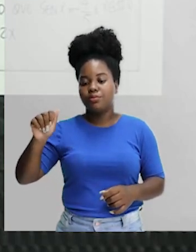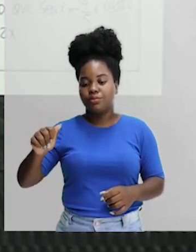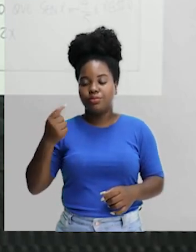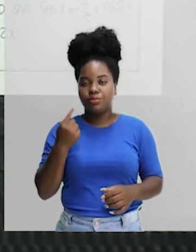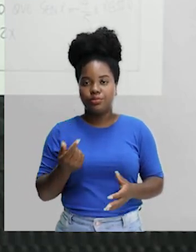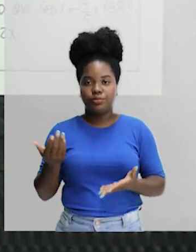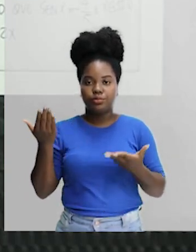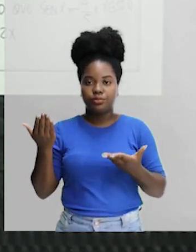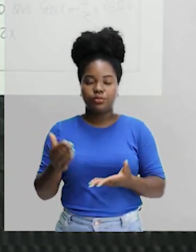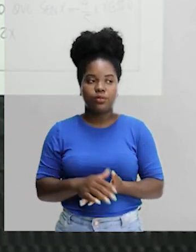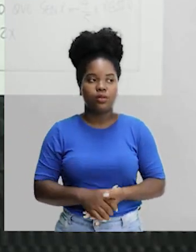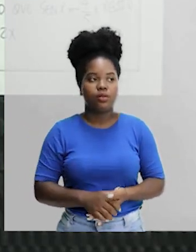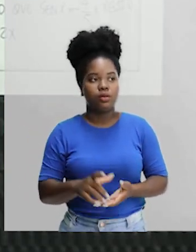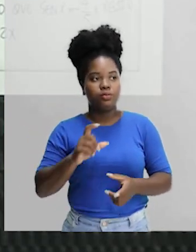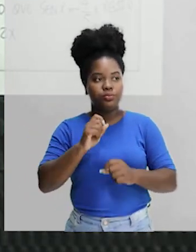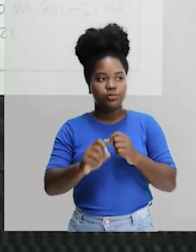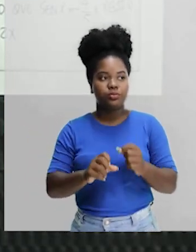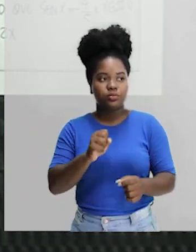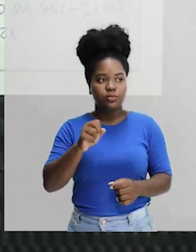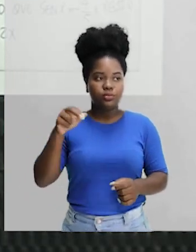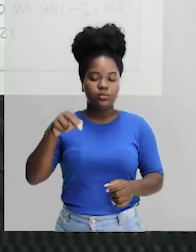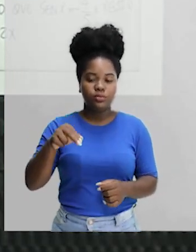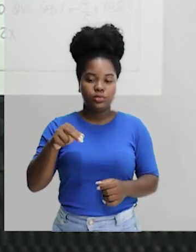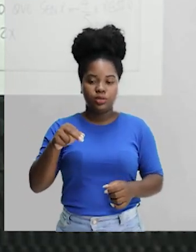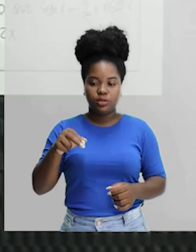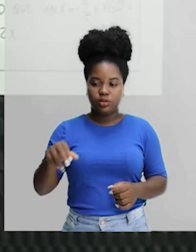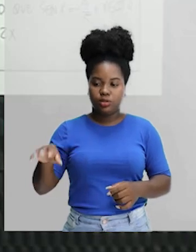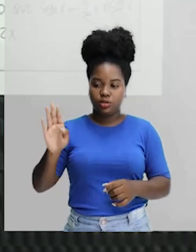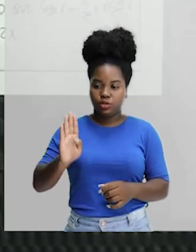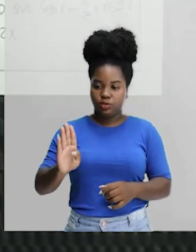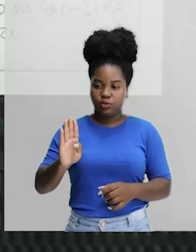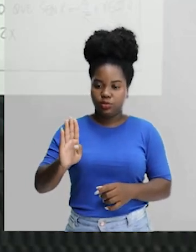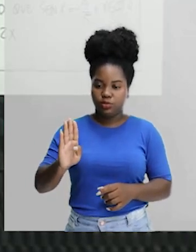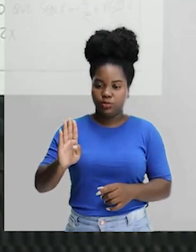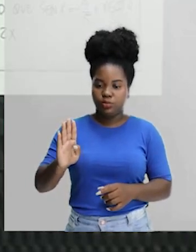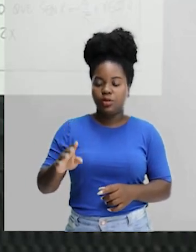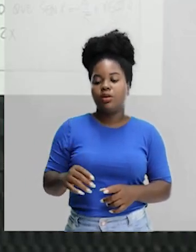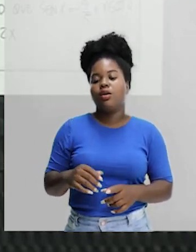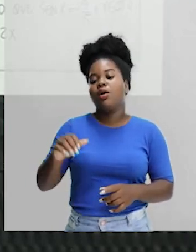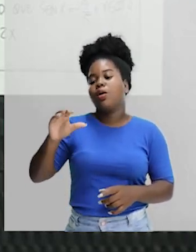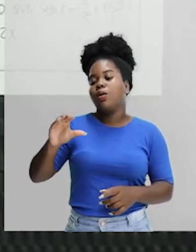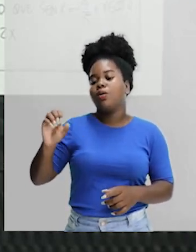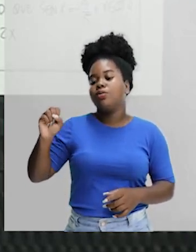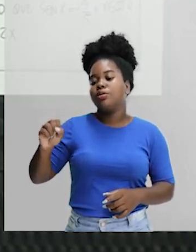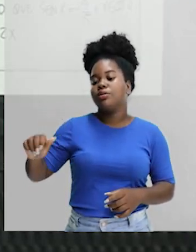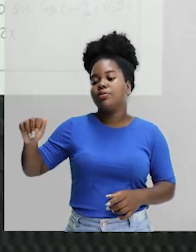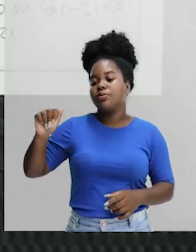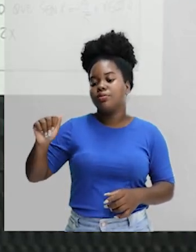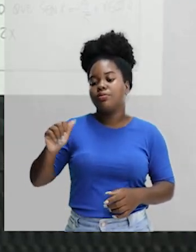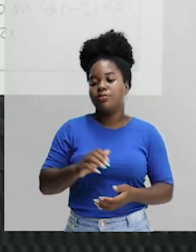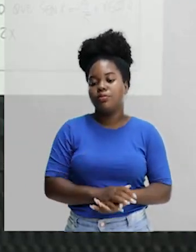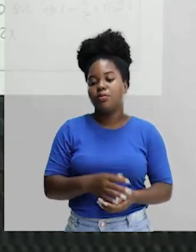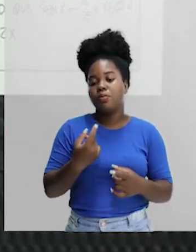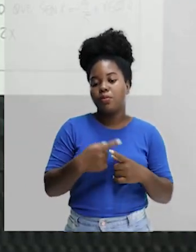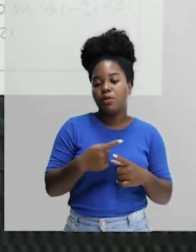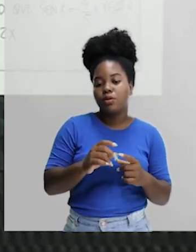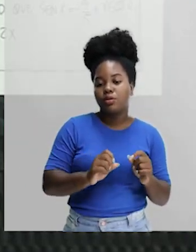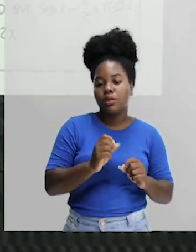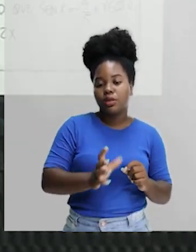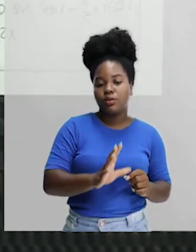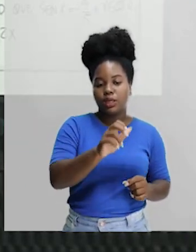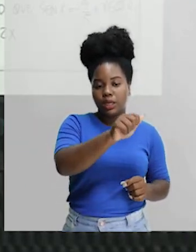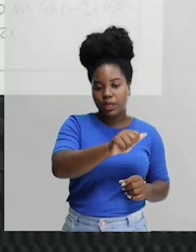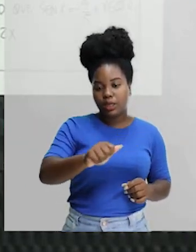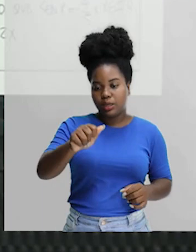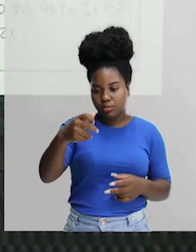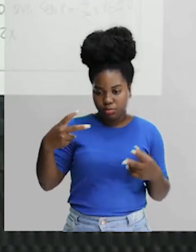mais seno de B cosseno de A. Porque o que acontece? Só que A e A são iguais,